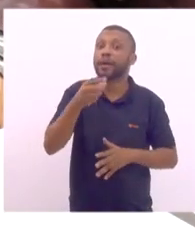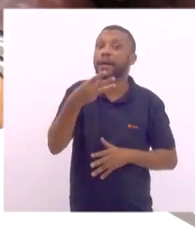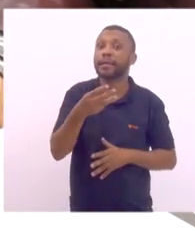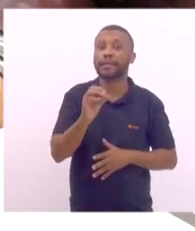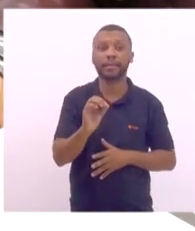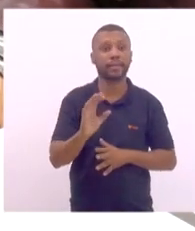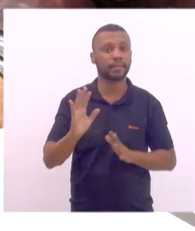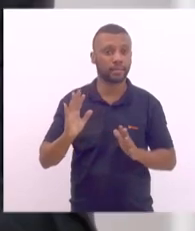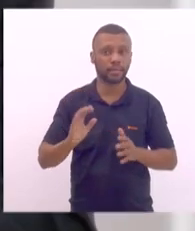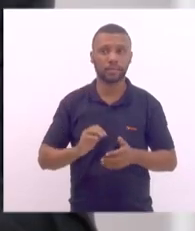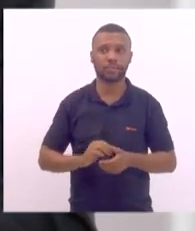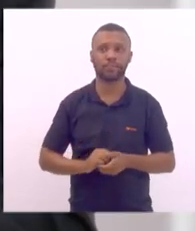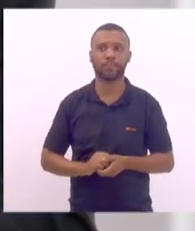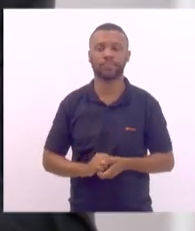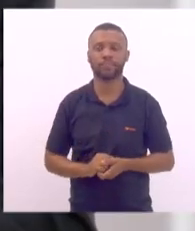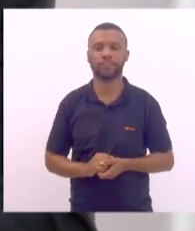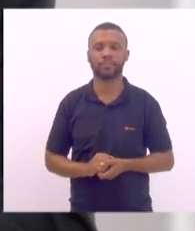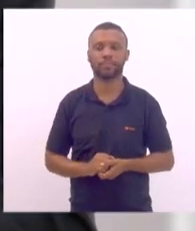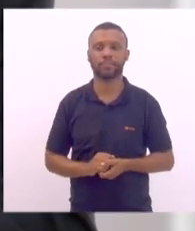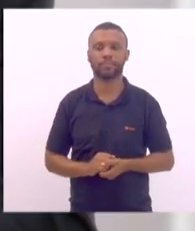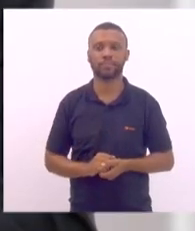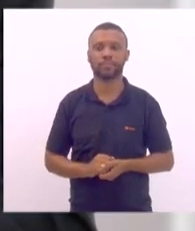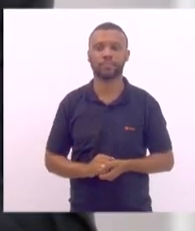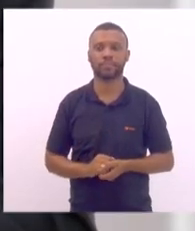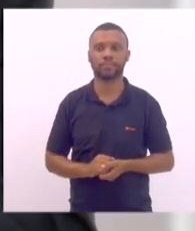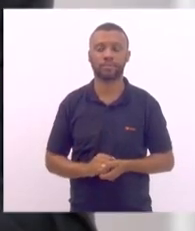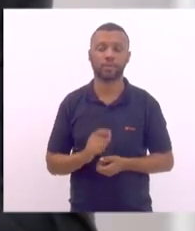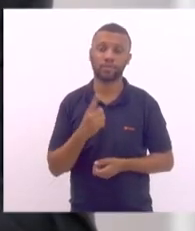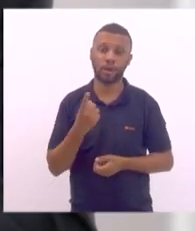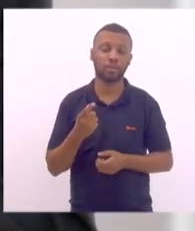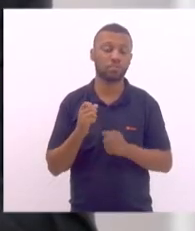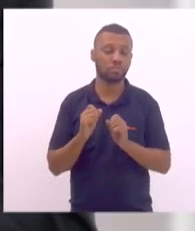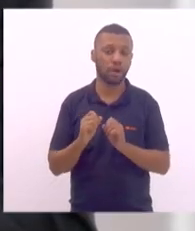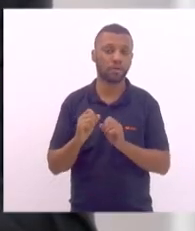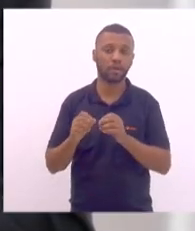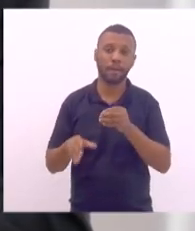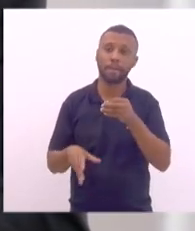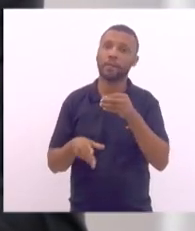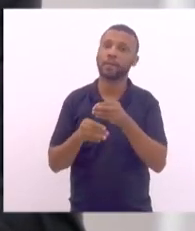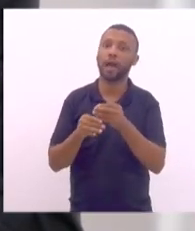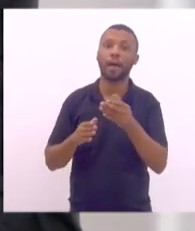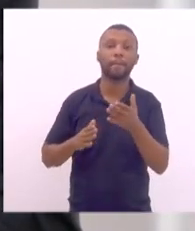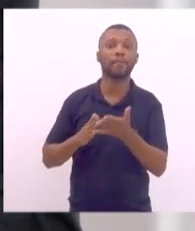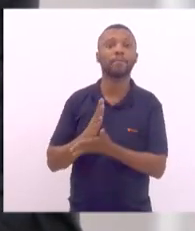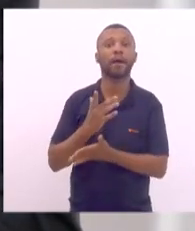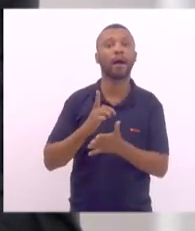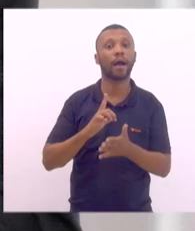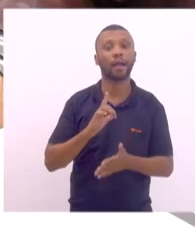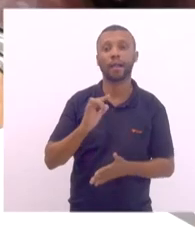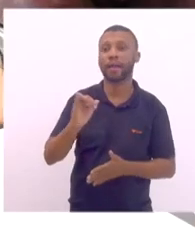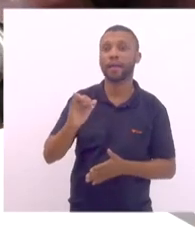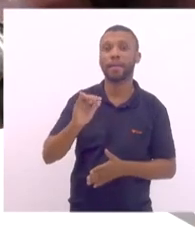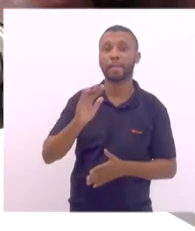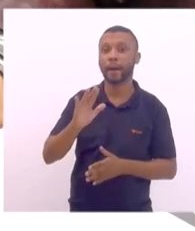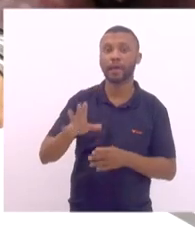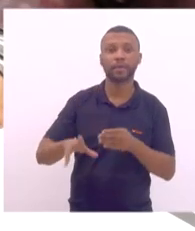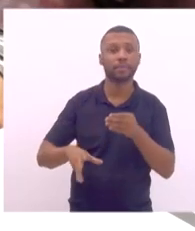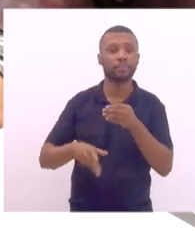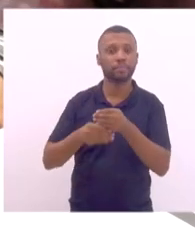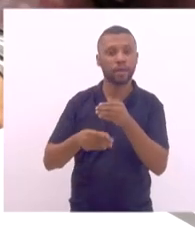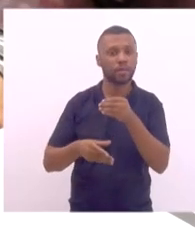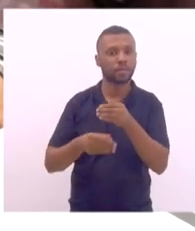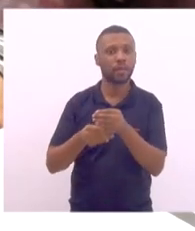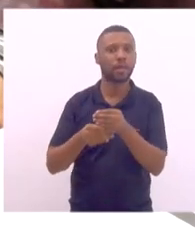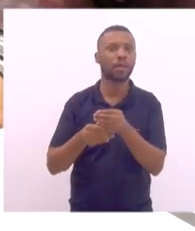olha só, só tem uma chance. E a gente emendar a lei aprovada. Sim, mas emendar só em agosto. O governo não vai... Se a